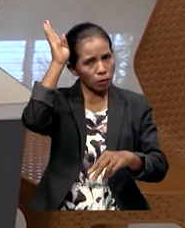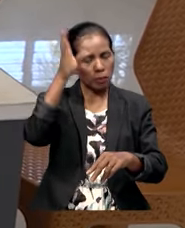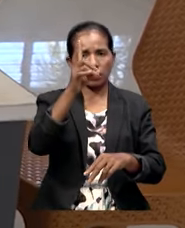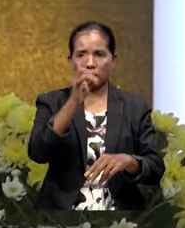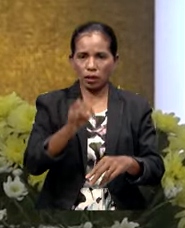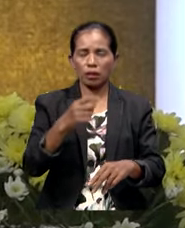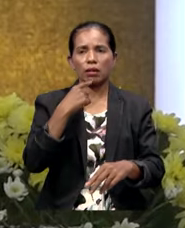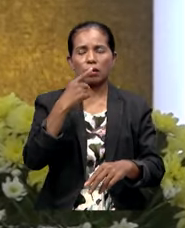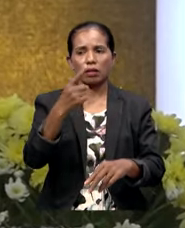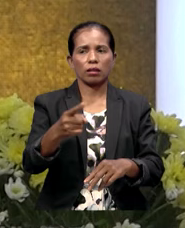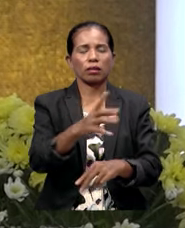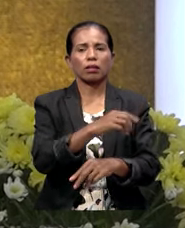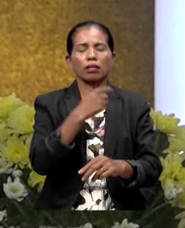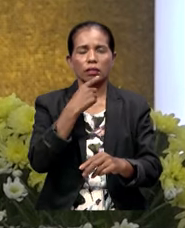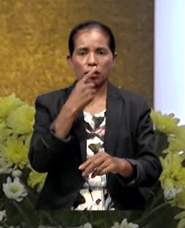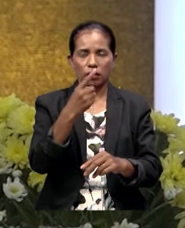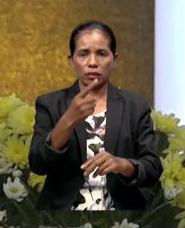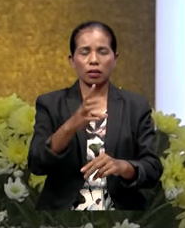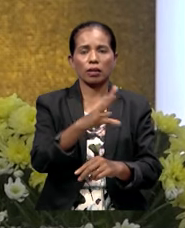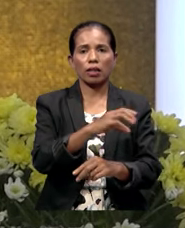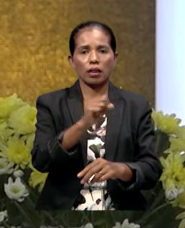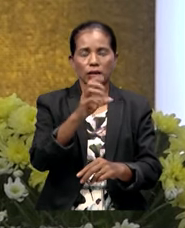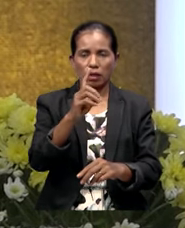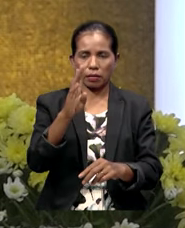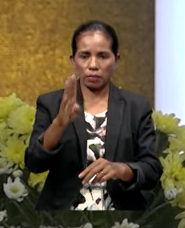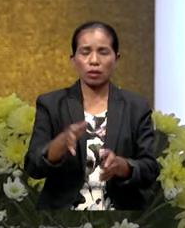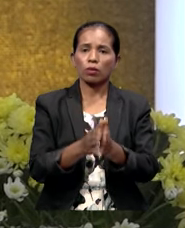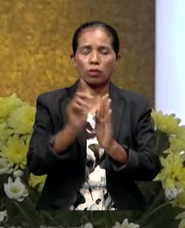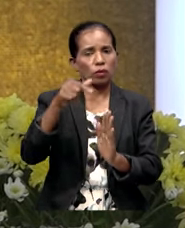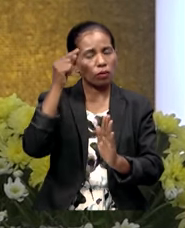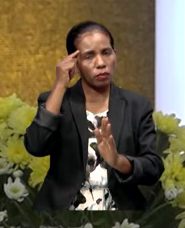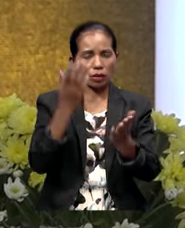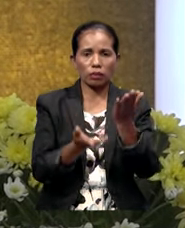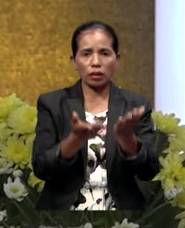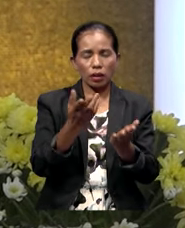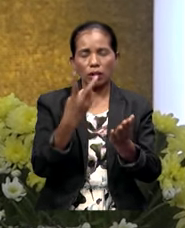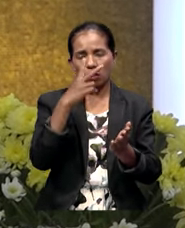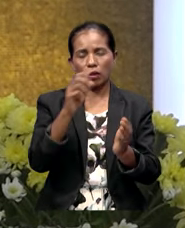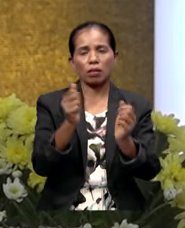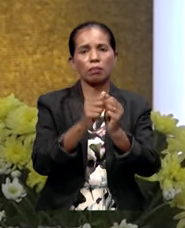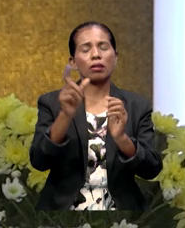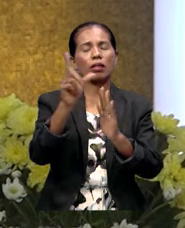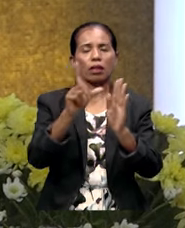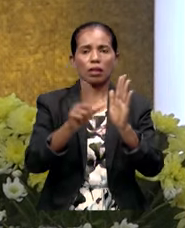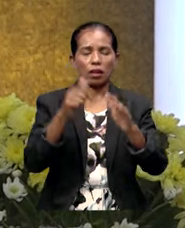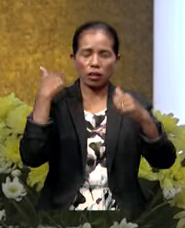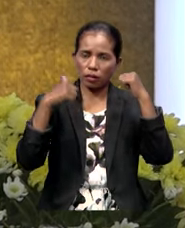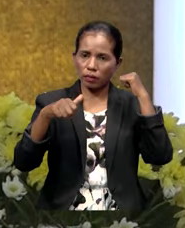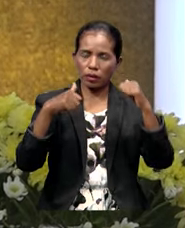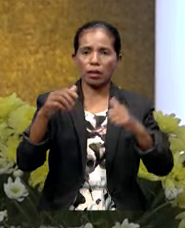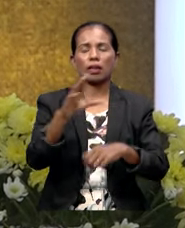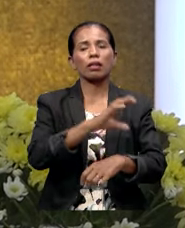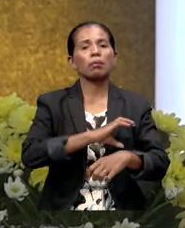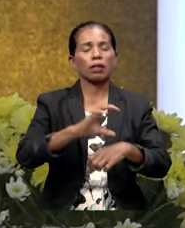metropolitana Dili, Dom Virgílio Cardeal do Carmo da Silva, SDP, o seu governo atuteto de dia, Moloch legaliza atividade sexo